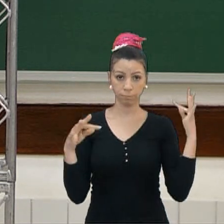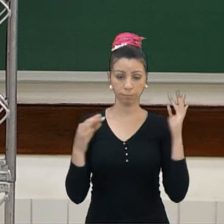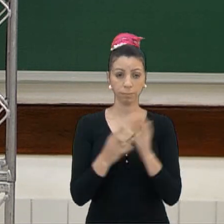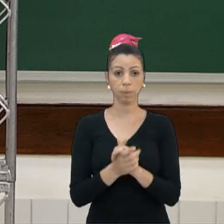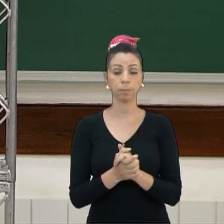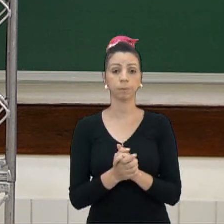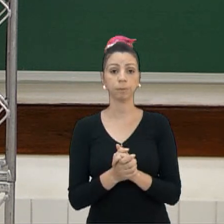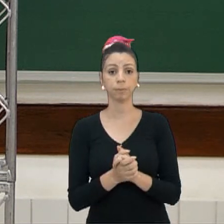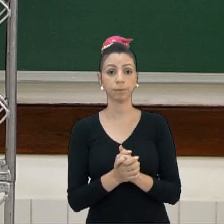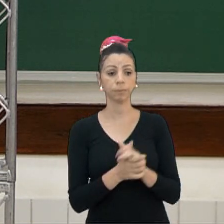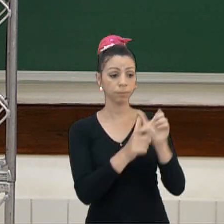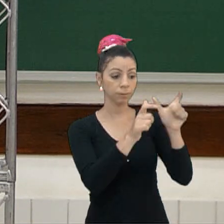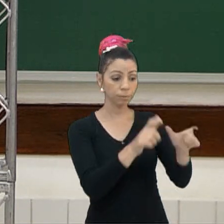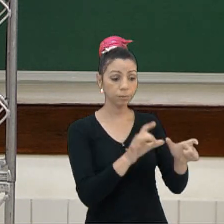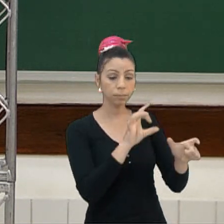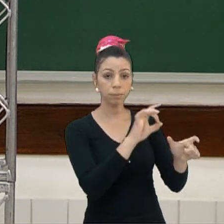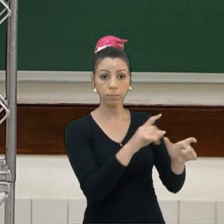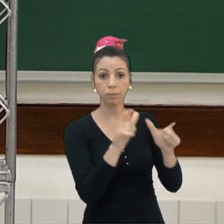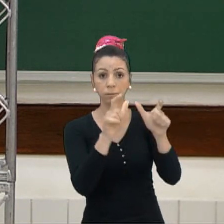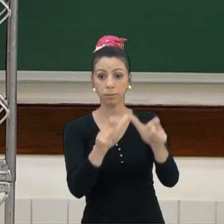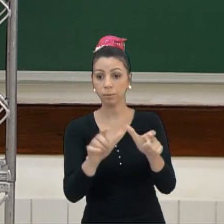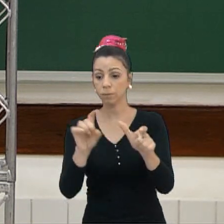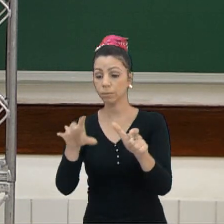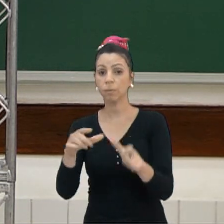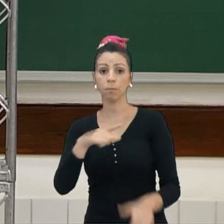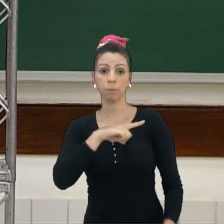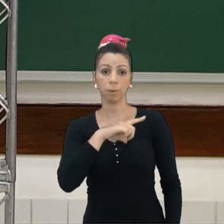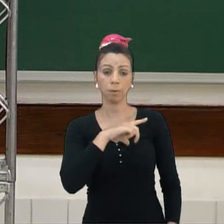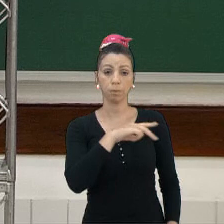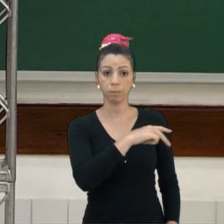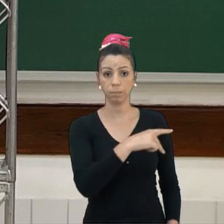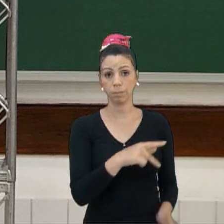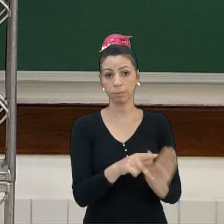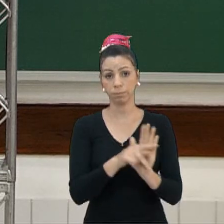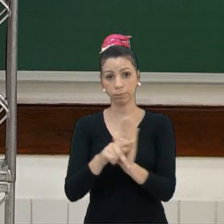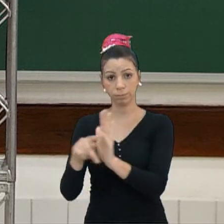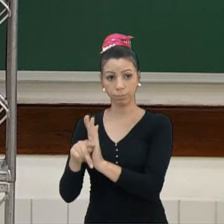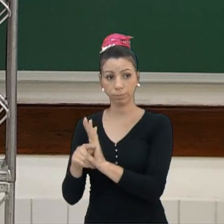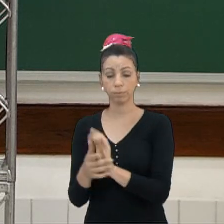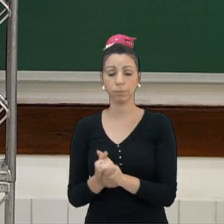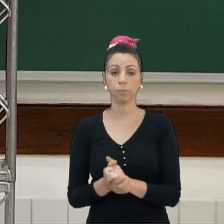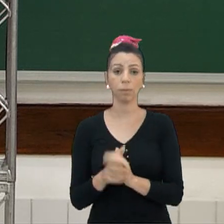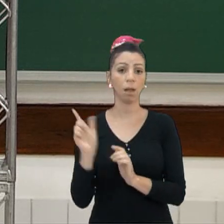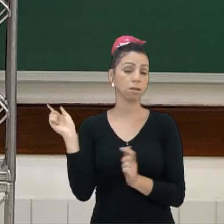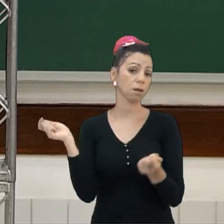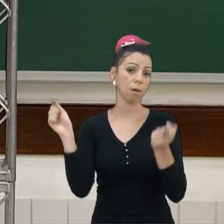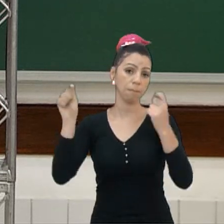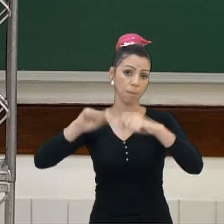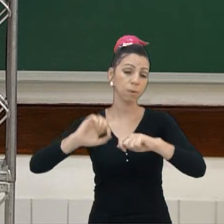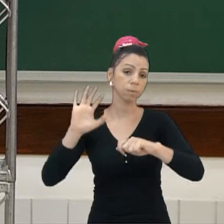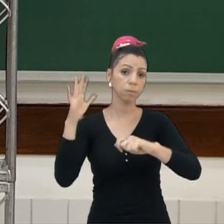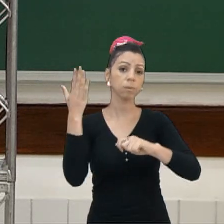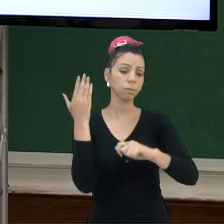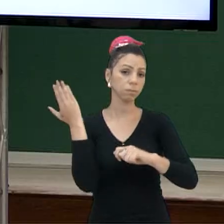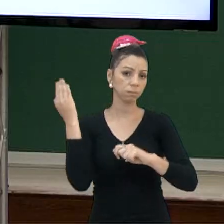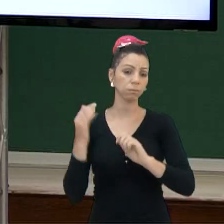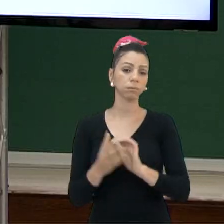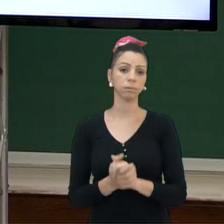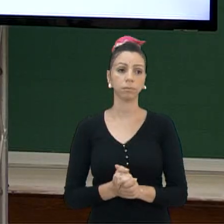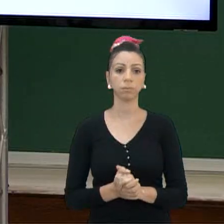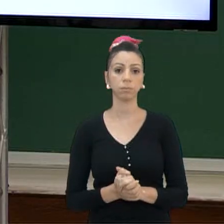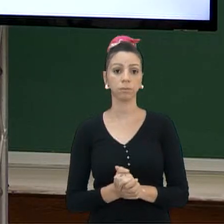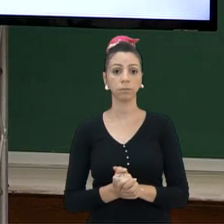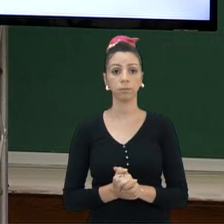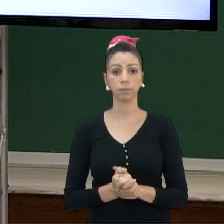região vai ter um tipo de atração, certo? Essas daqui são algumas das possibilidades que eu trouxe para vocês. Agora nós